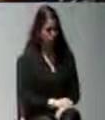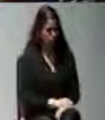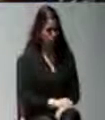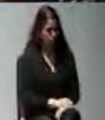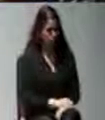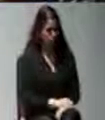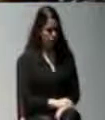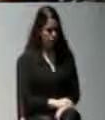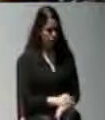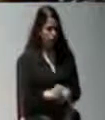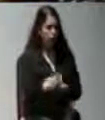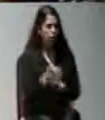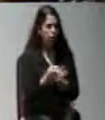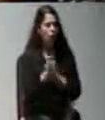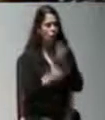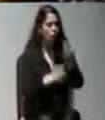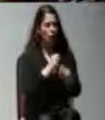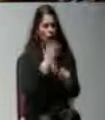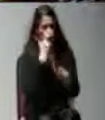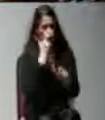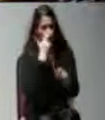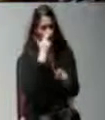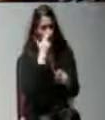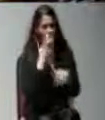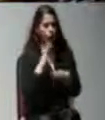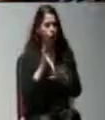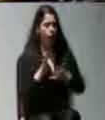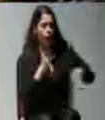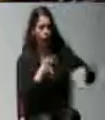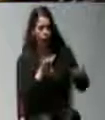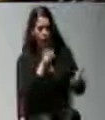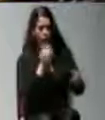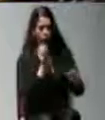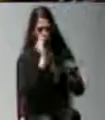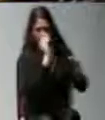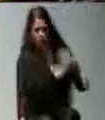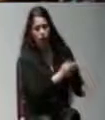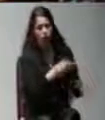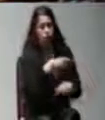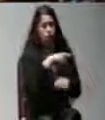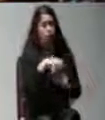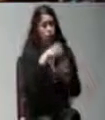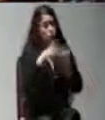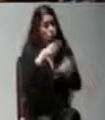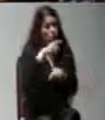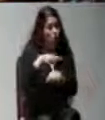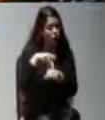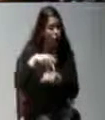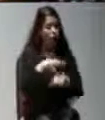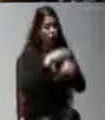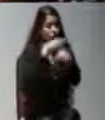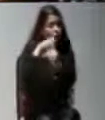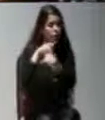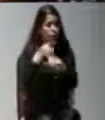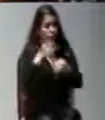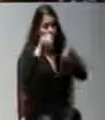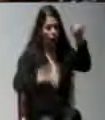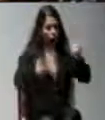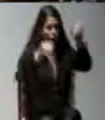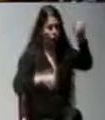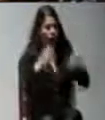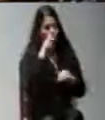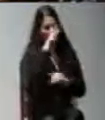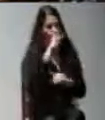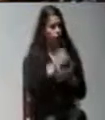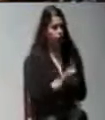Estiveram à margem, principalmente em países pautados pela desigualdade social.